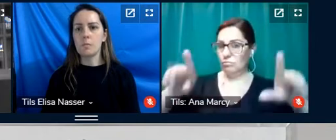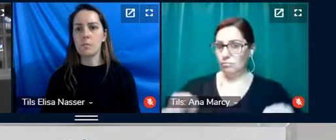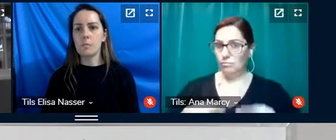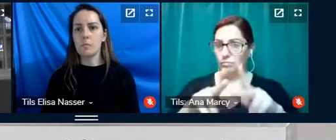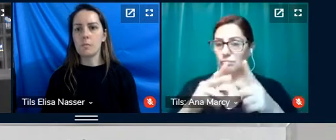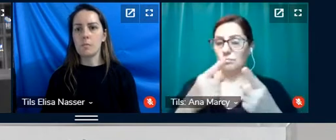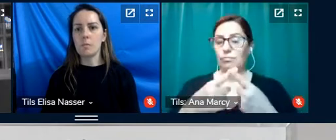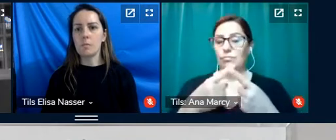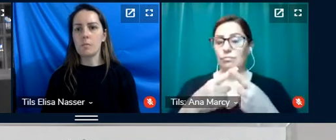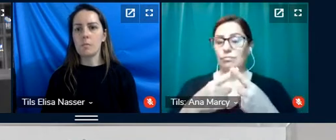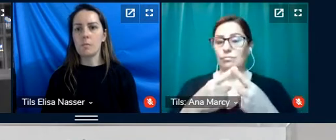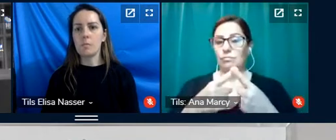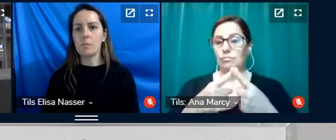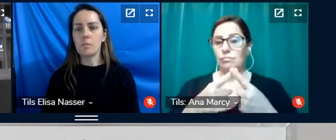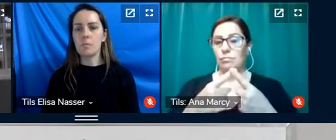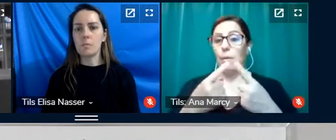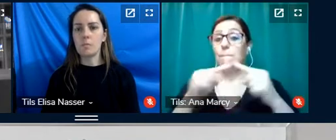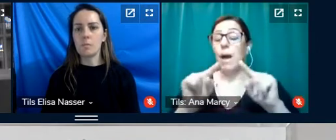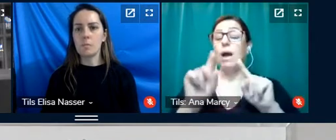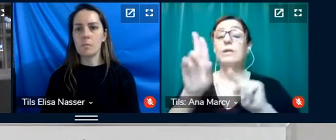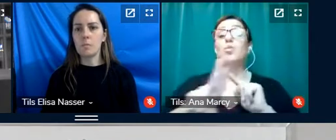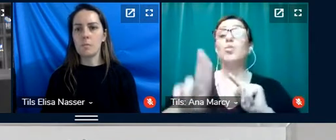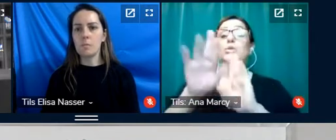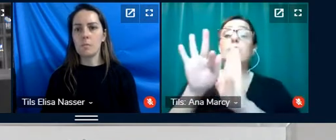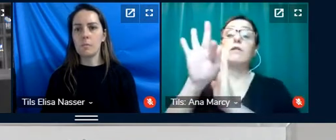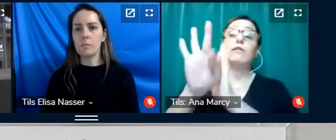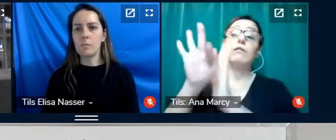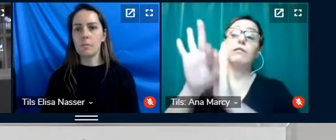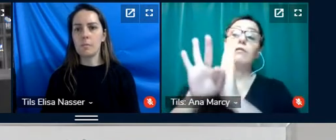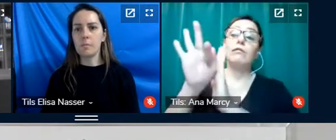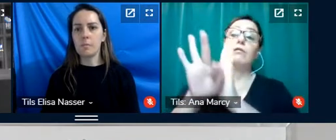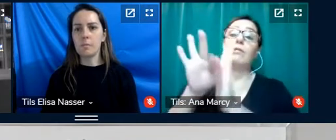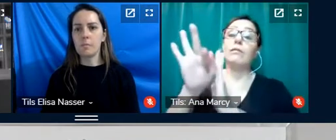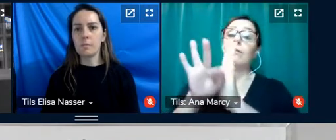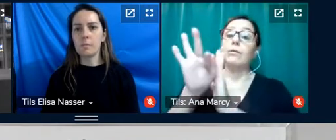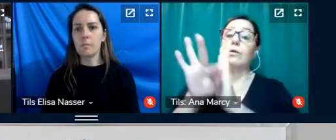eu não troque a forma como essas forças